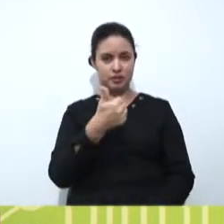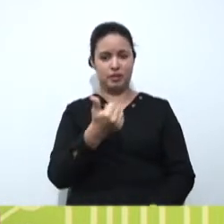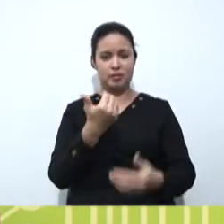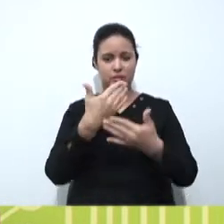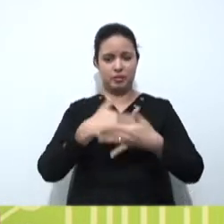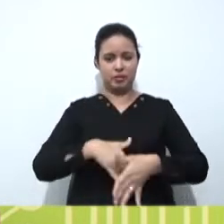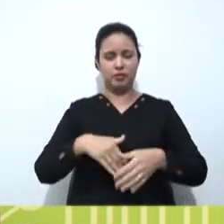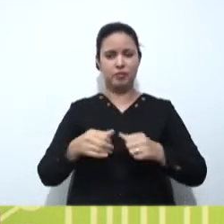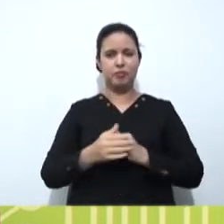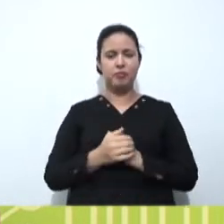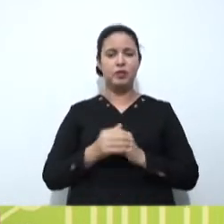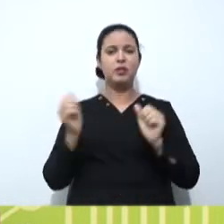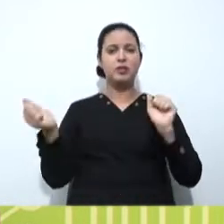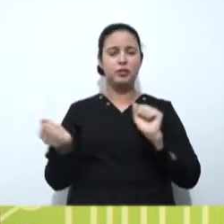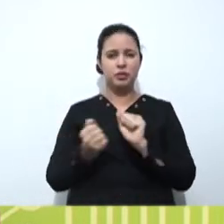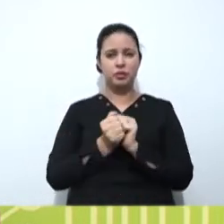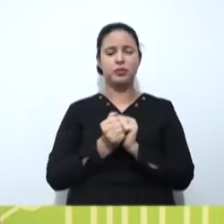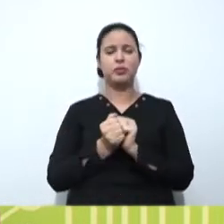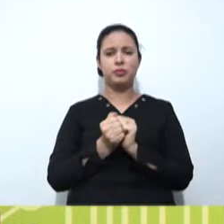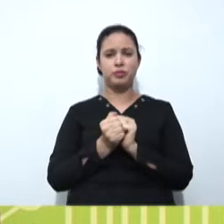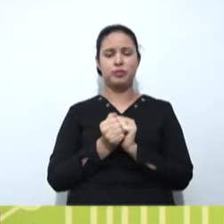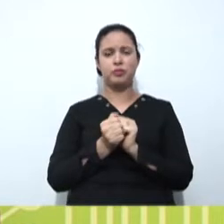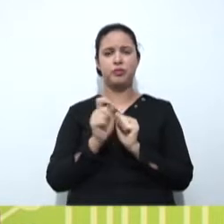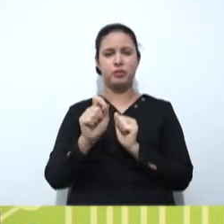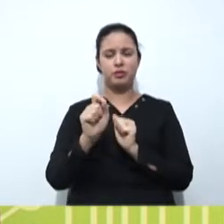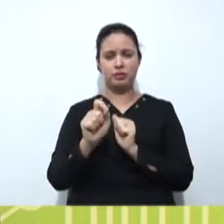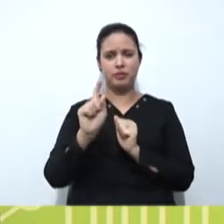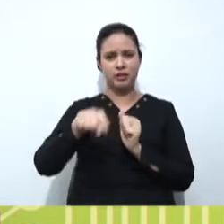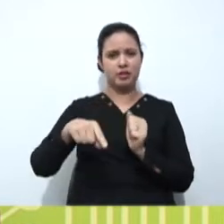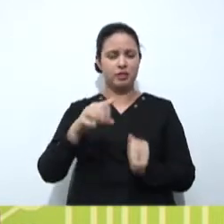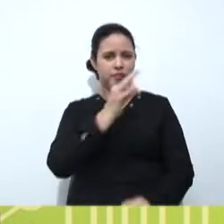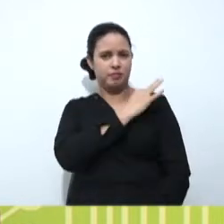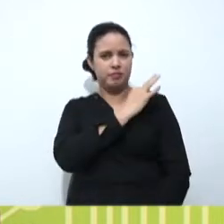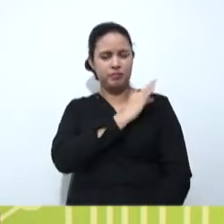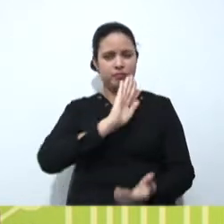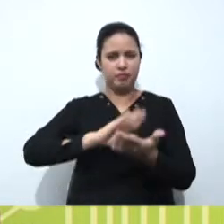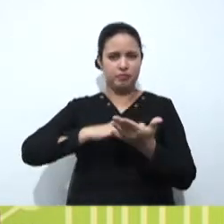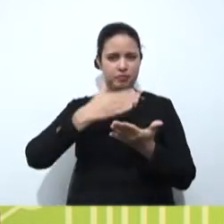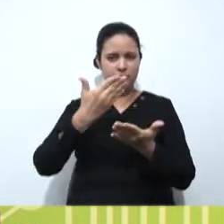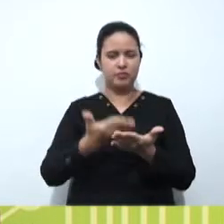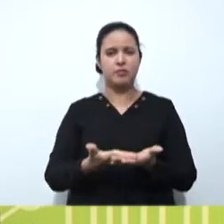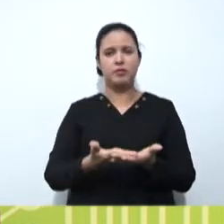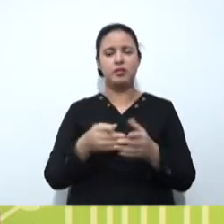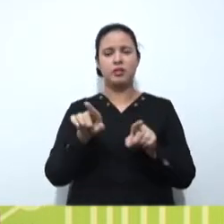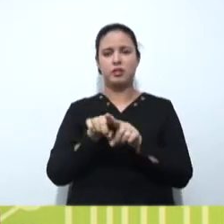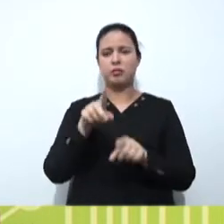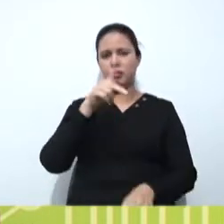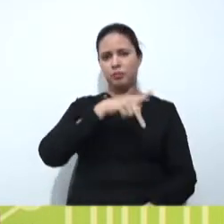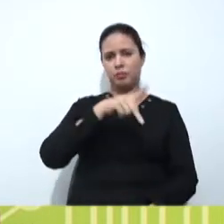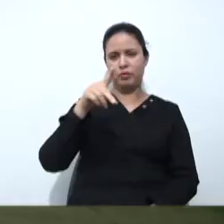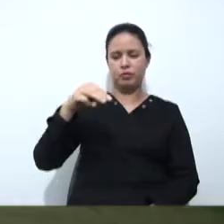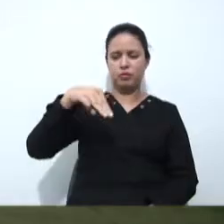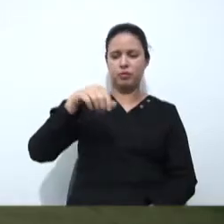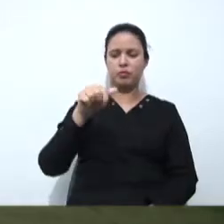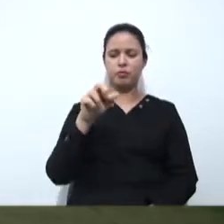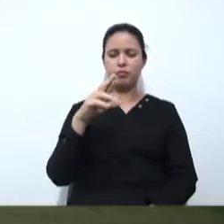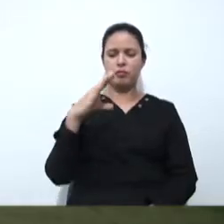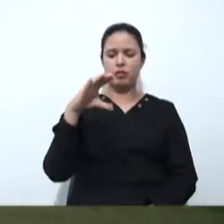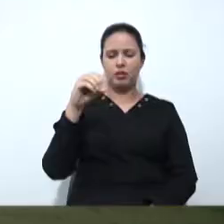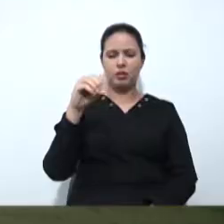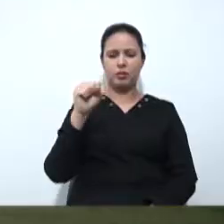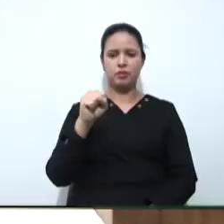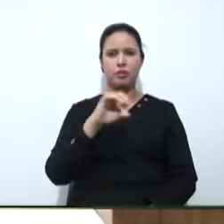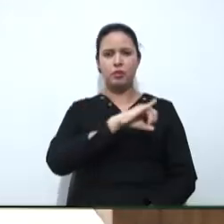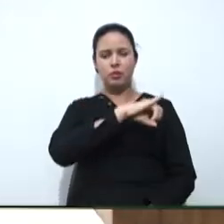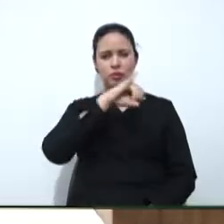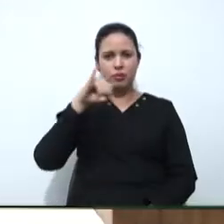estamos aqui de novo, eu, professora Leide, a nossa intérprete de Libras, Tamires, e o professor Marcos.